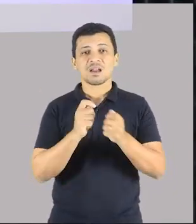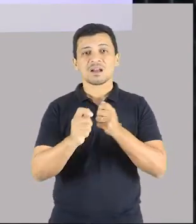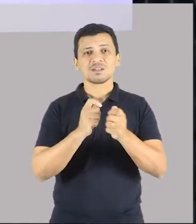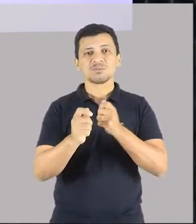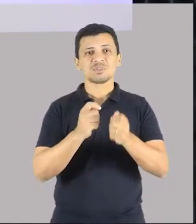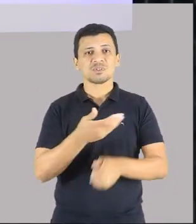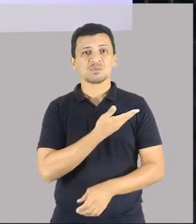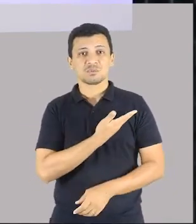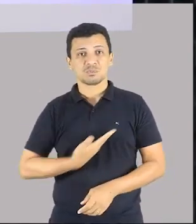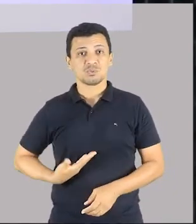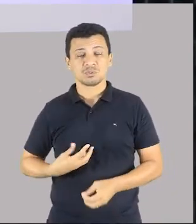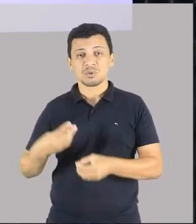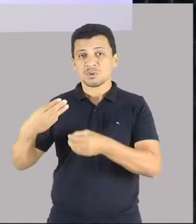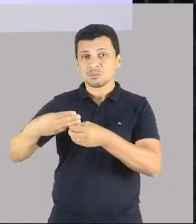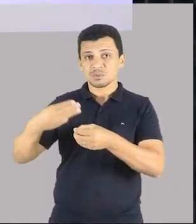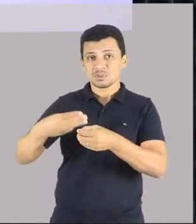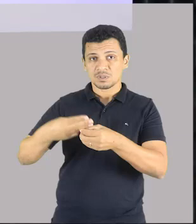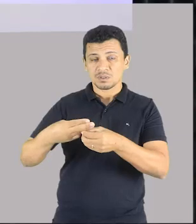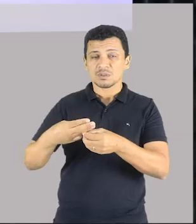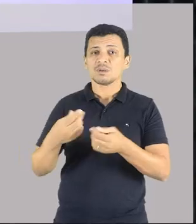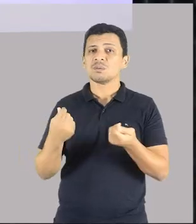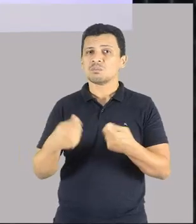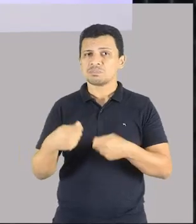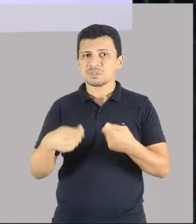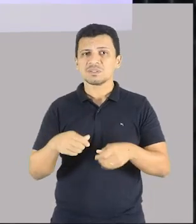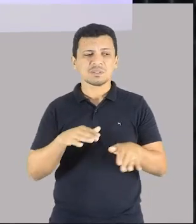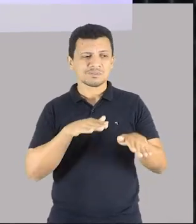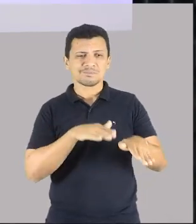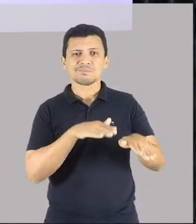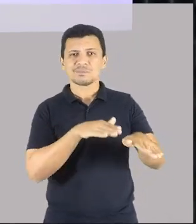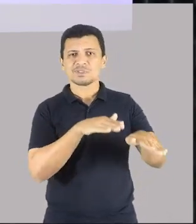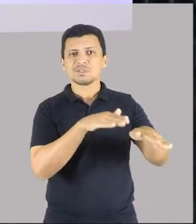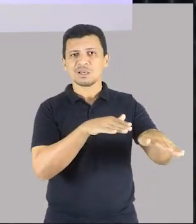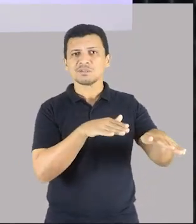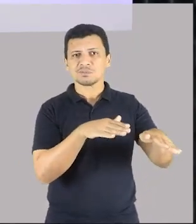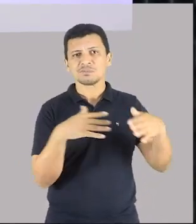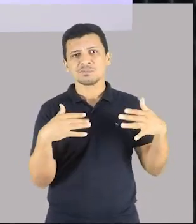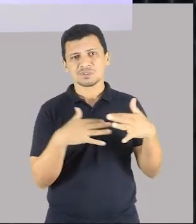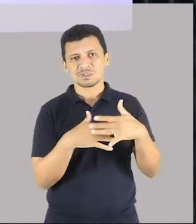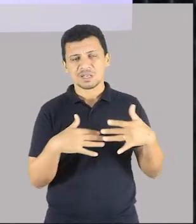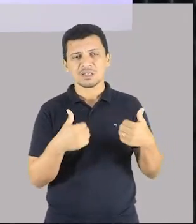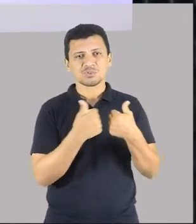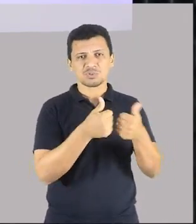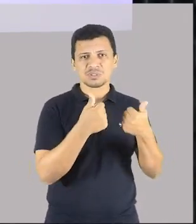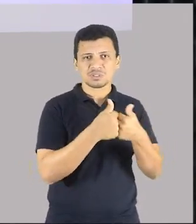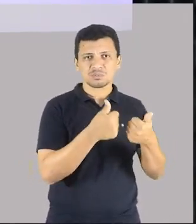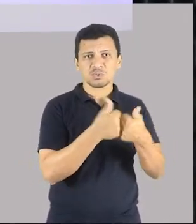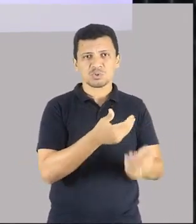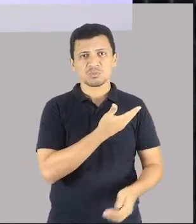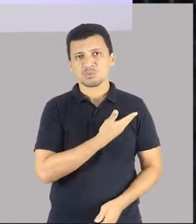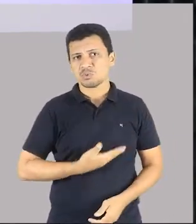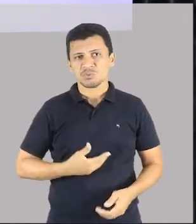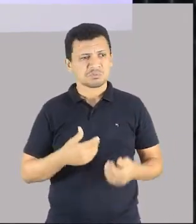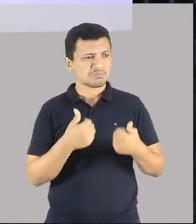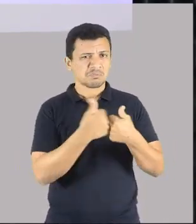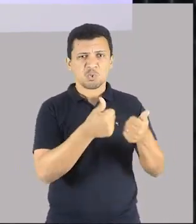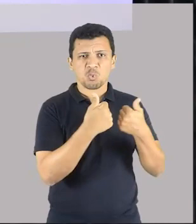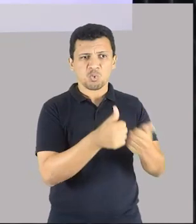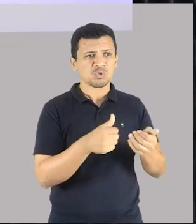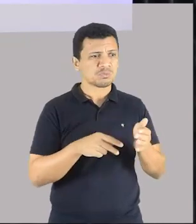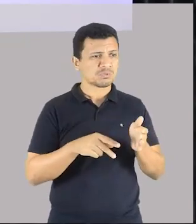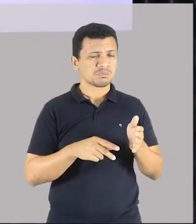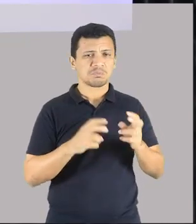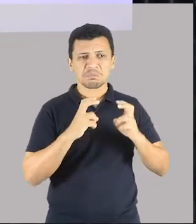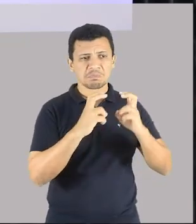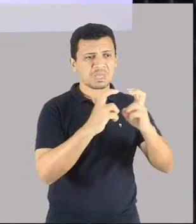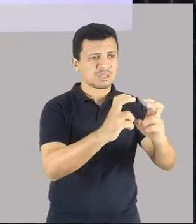pública municipal tem que regular também o trânsito na cidade, o transporte público. Se na sua cidade tiver ônibus, se na sua cidade tiver